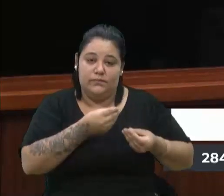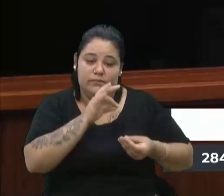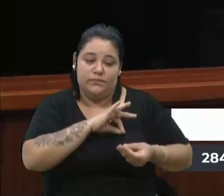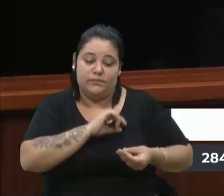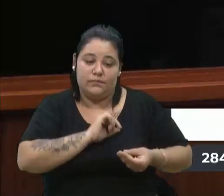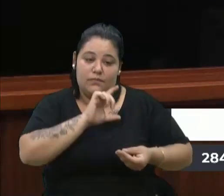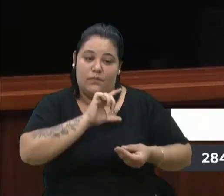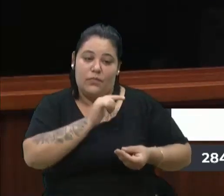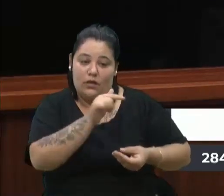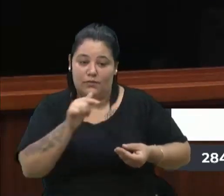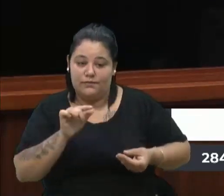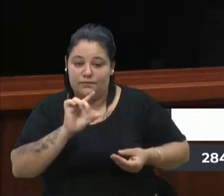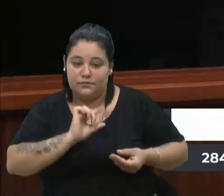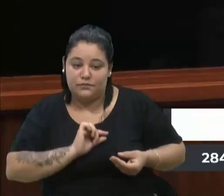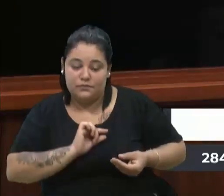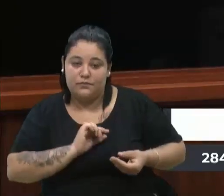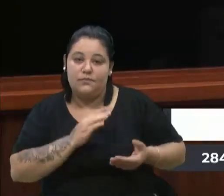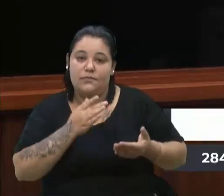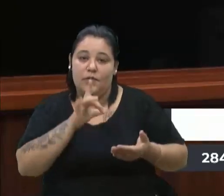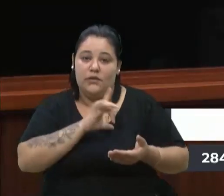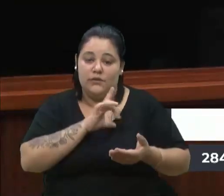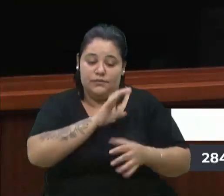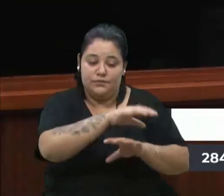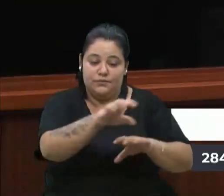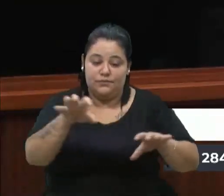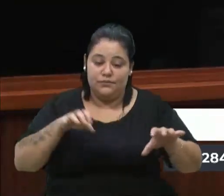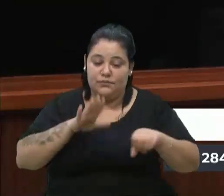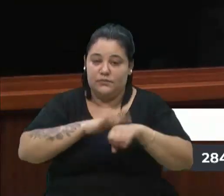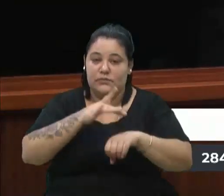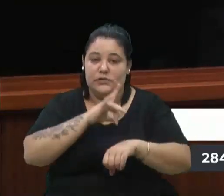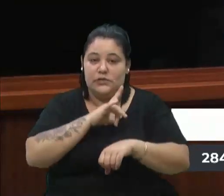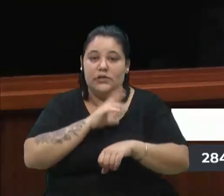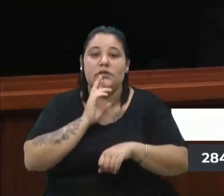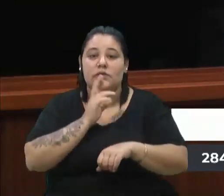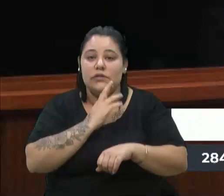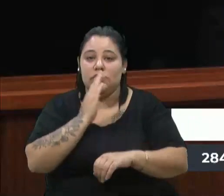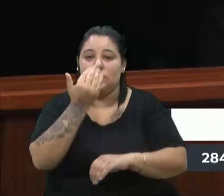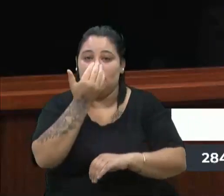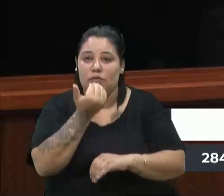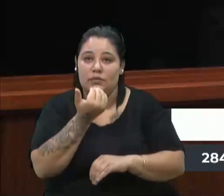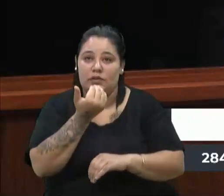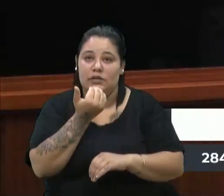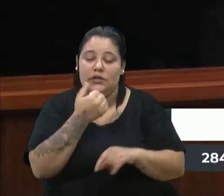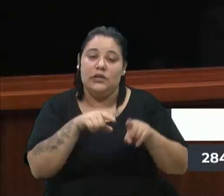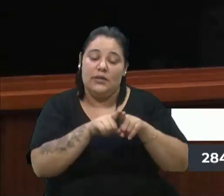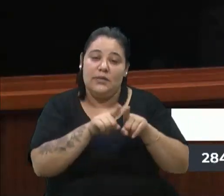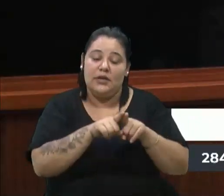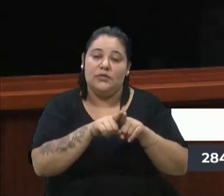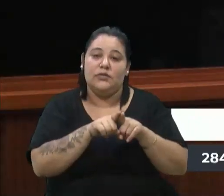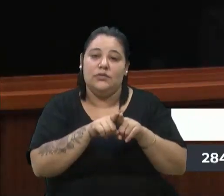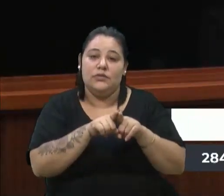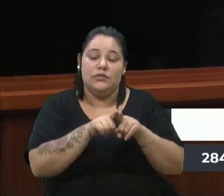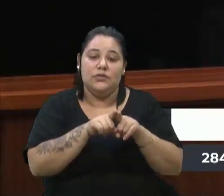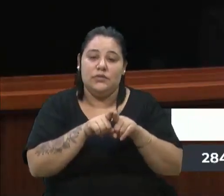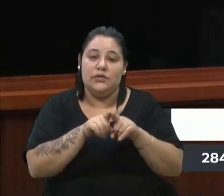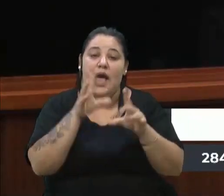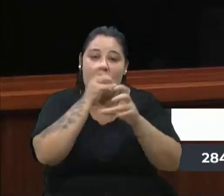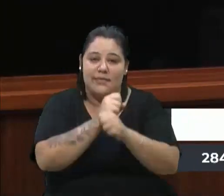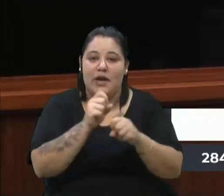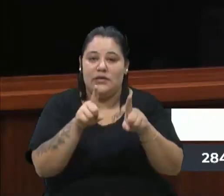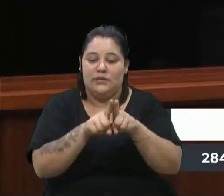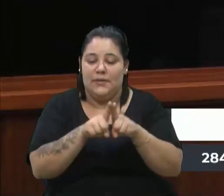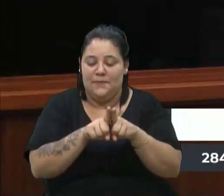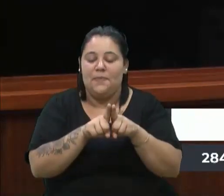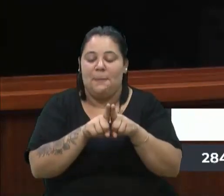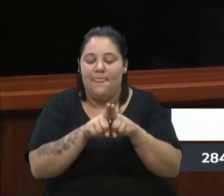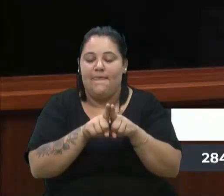os setores que mais têm é da alimentação e da questão dos pets, né? Uma